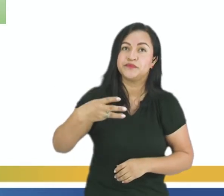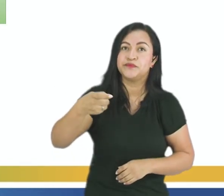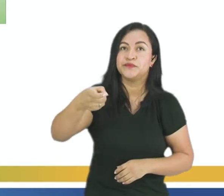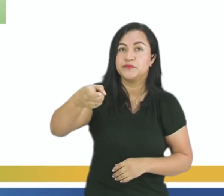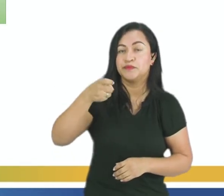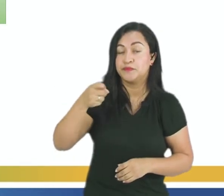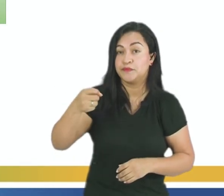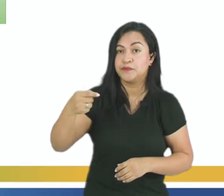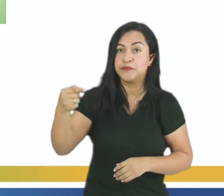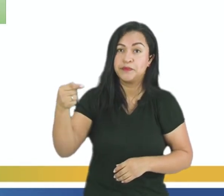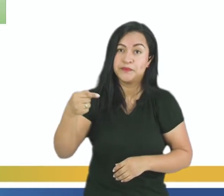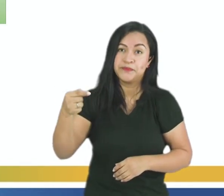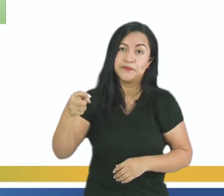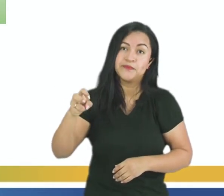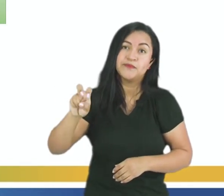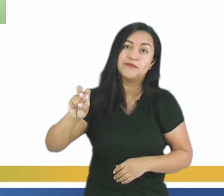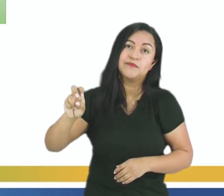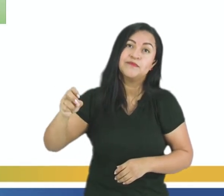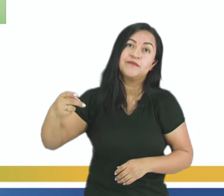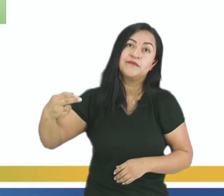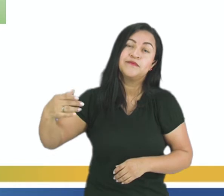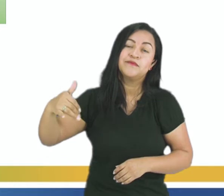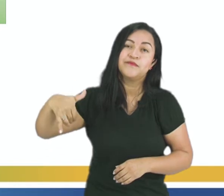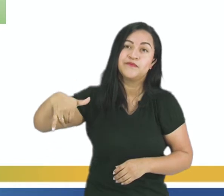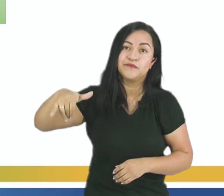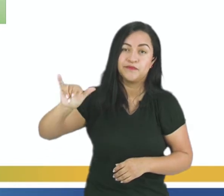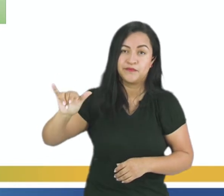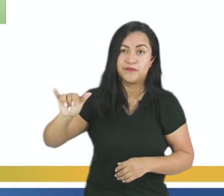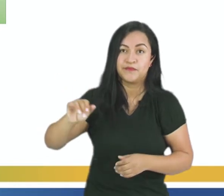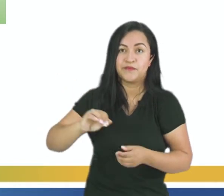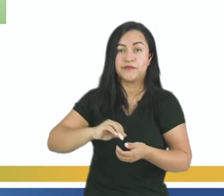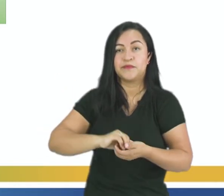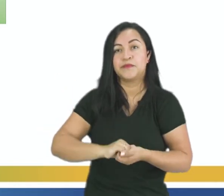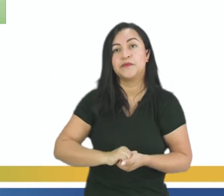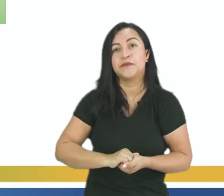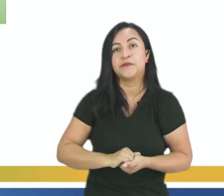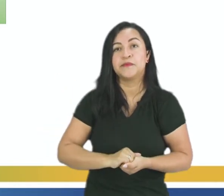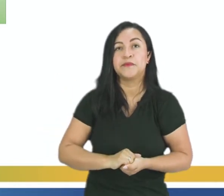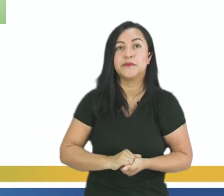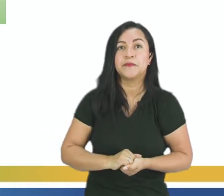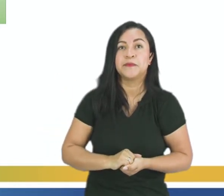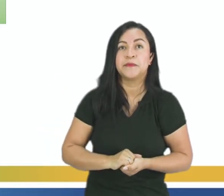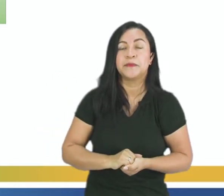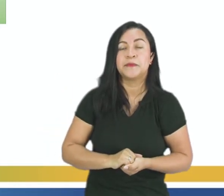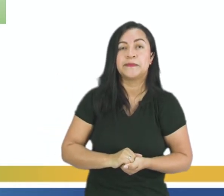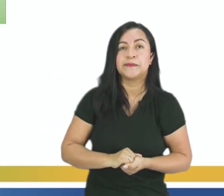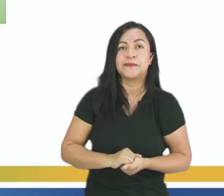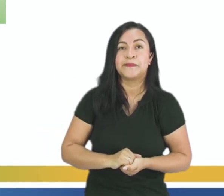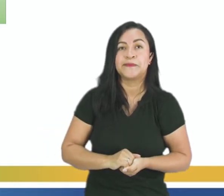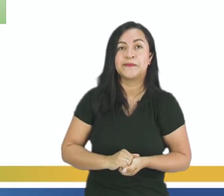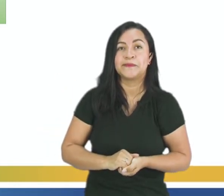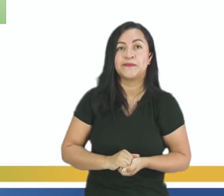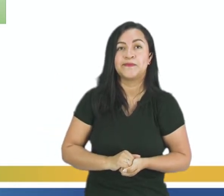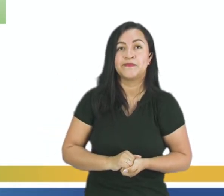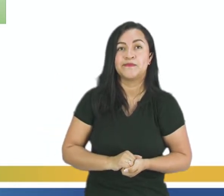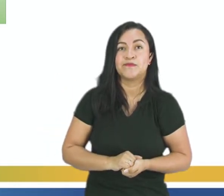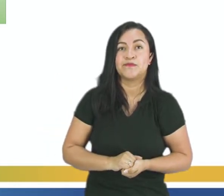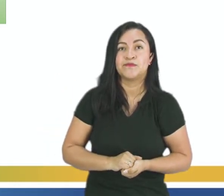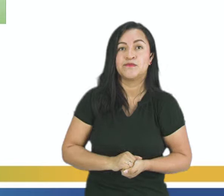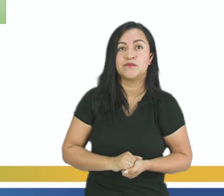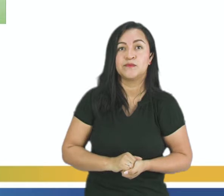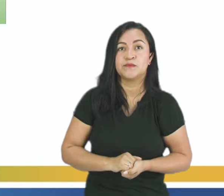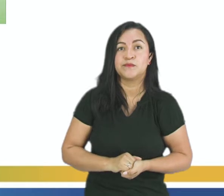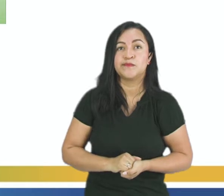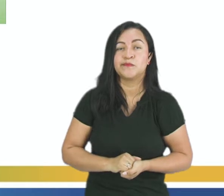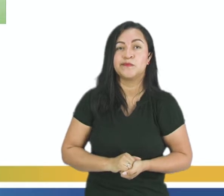que estava positivo lá para o lado esquerdo da igualdade, com um sinalzinho de negativo, temos 3x menos 5 igual